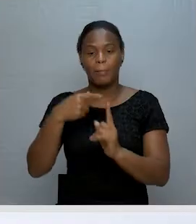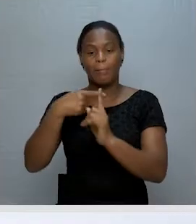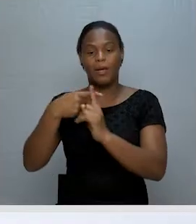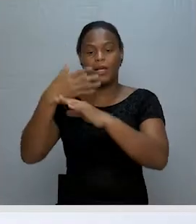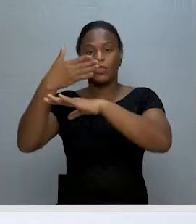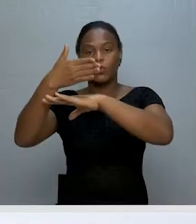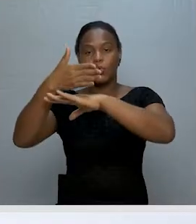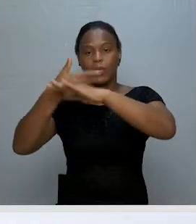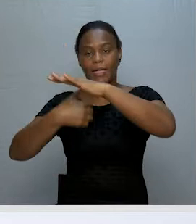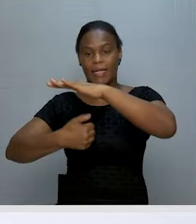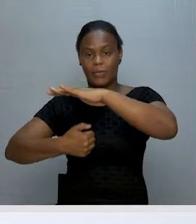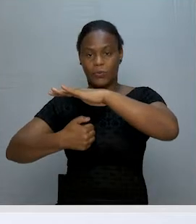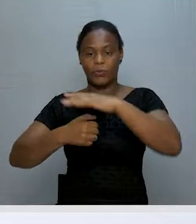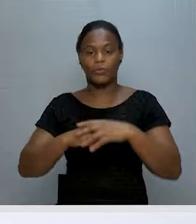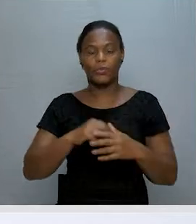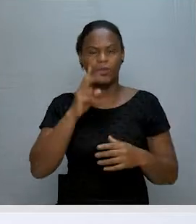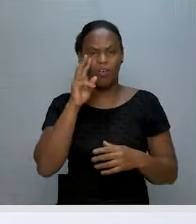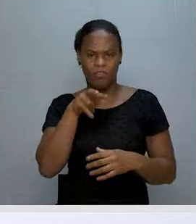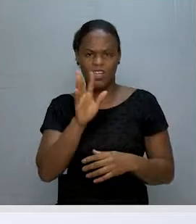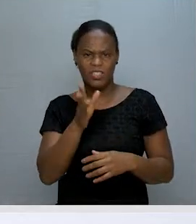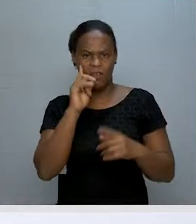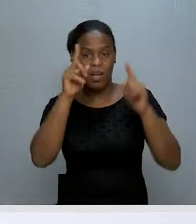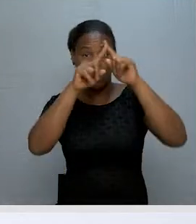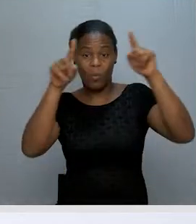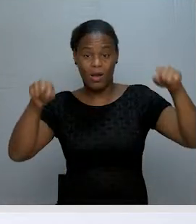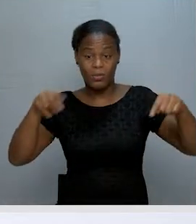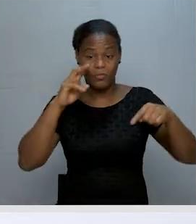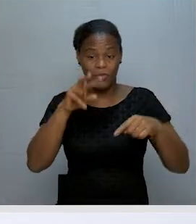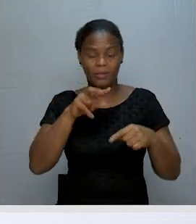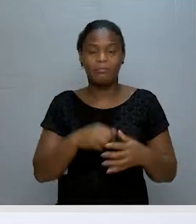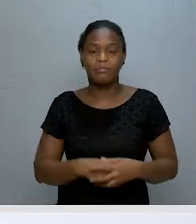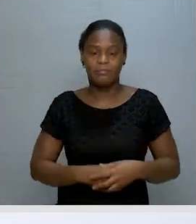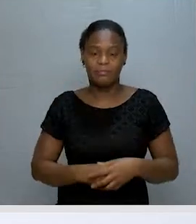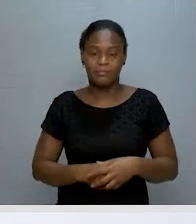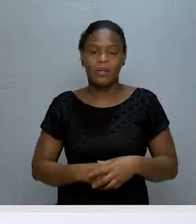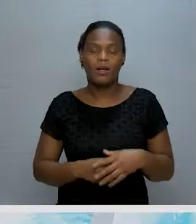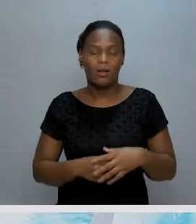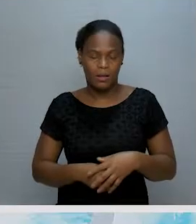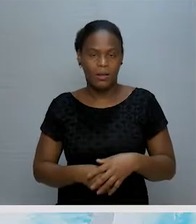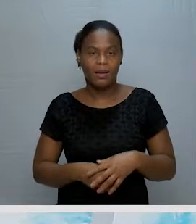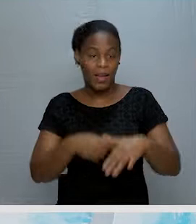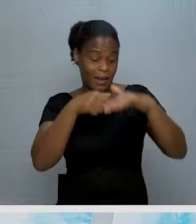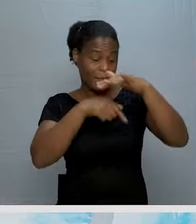mais 1/5. Estão a observar? Os denominadores são,